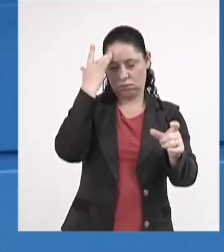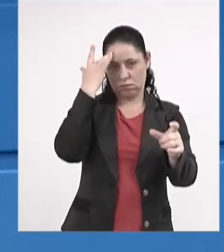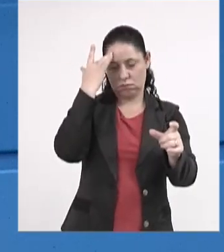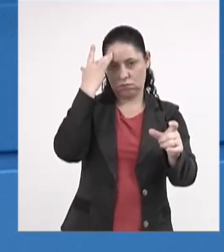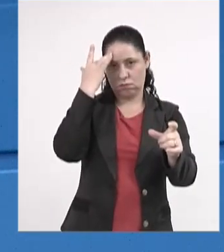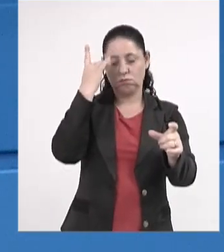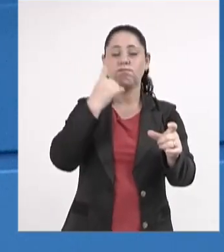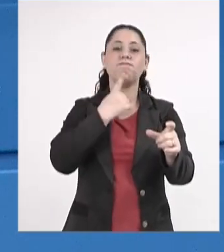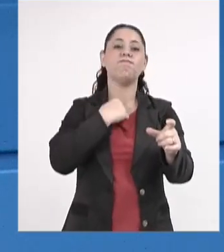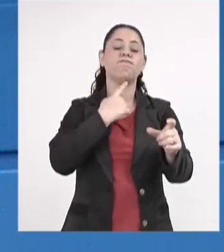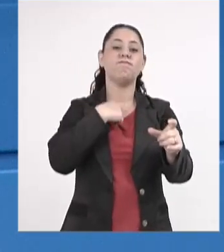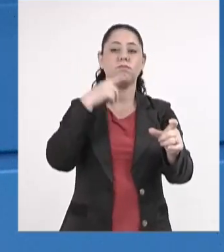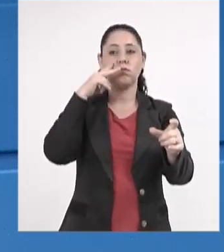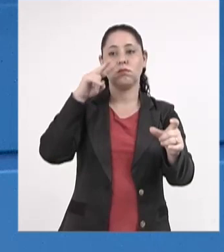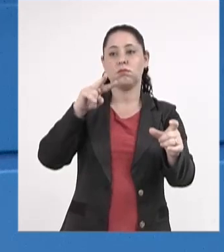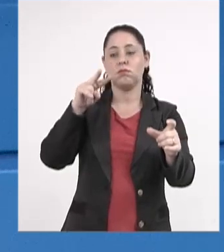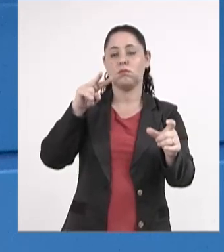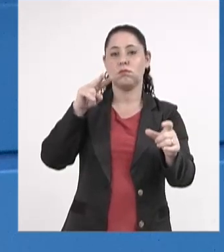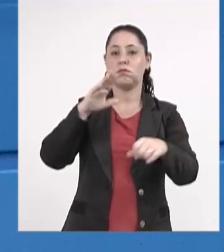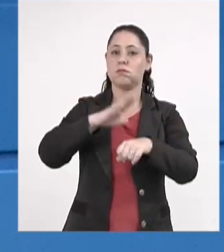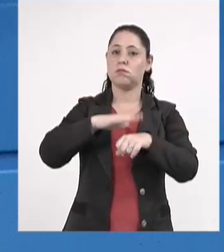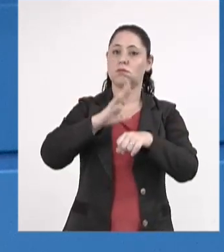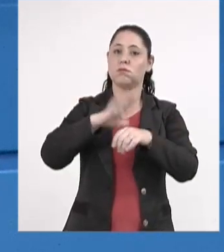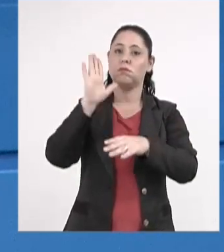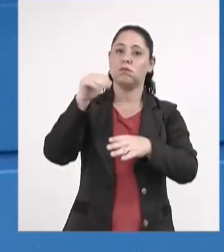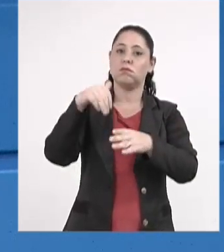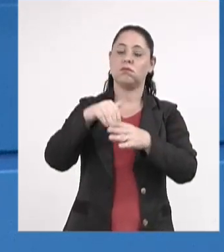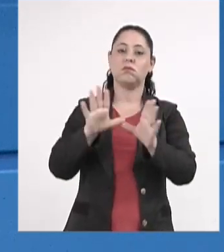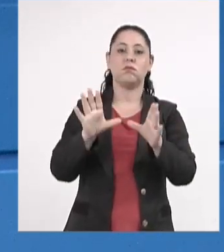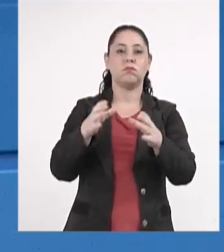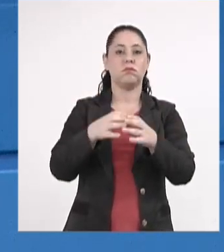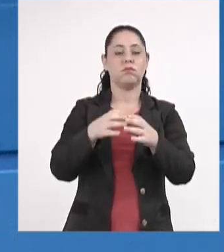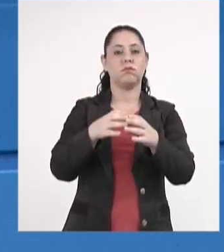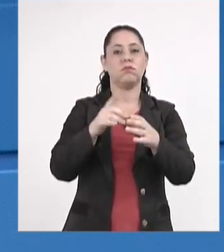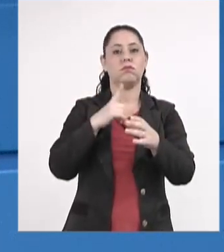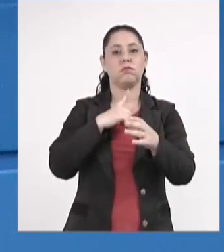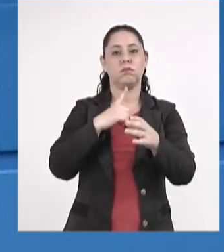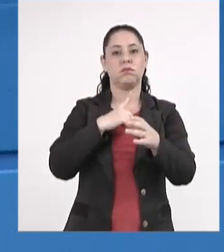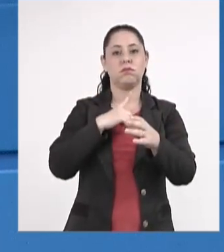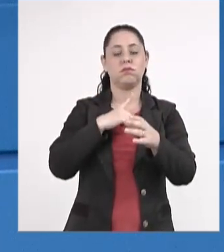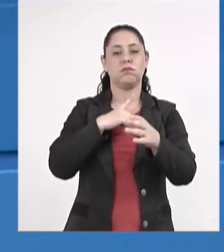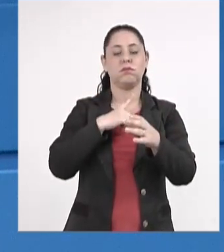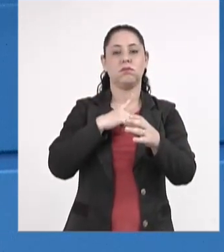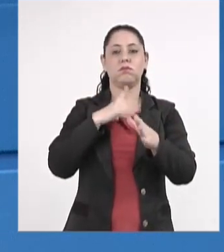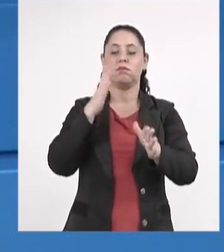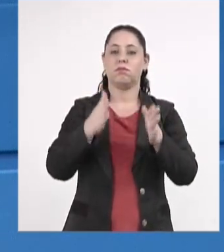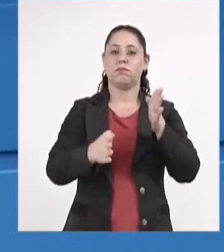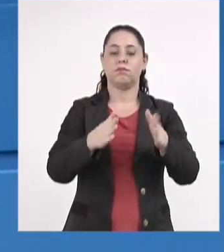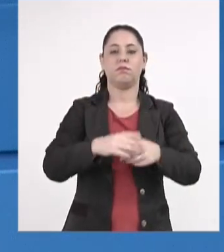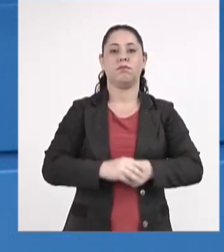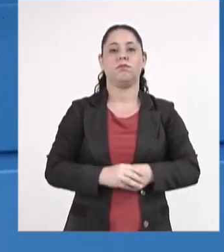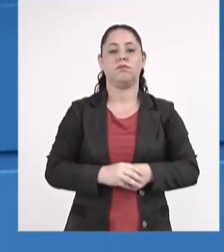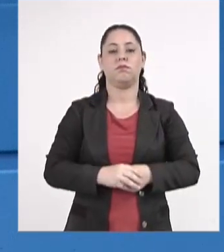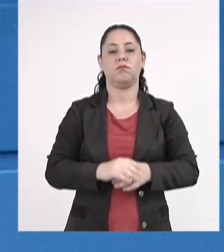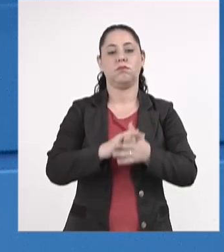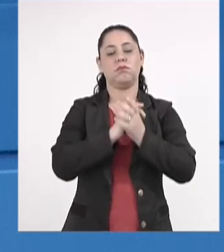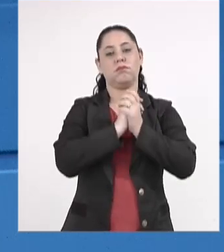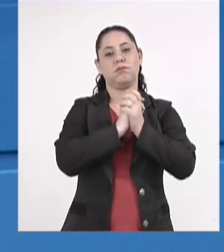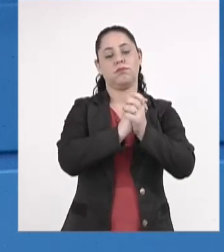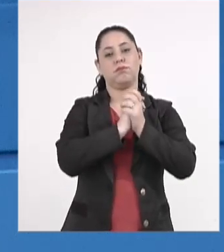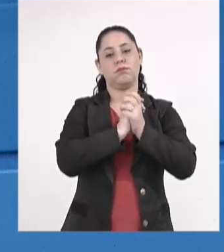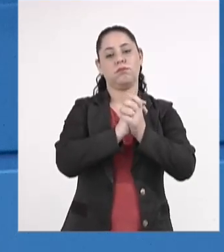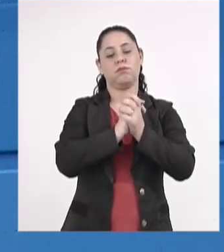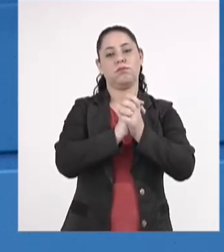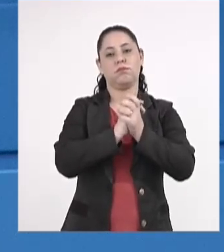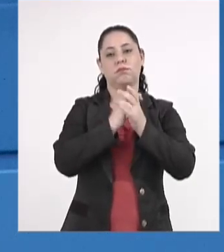pessoas desejam ver o mais votado dessa agremiação tomando frente ao seu mandato Então parabéns pelo